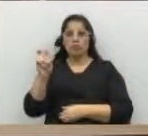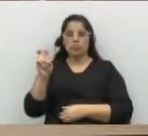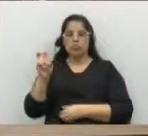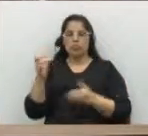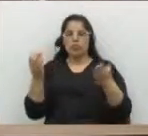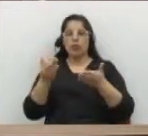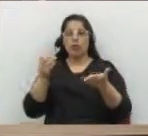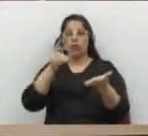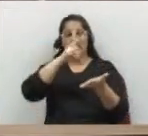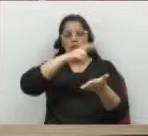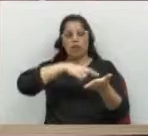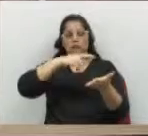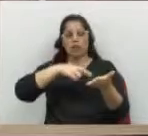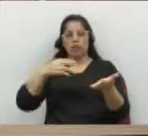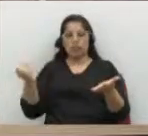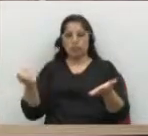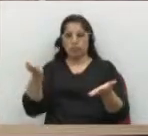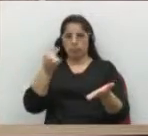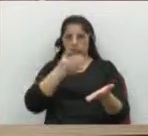seguinte redação.